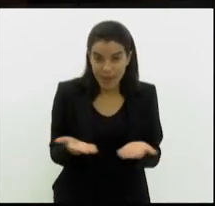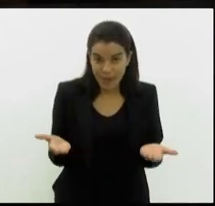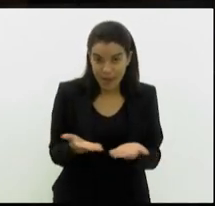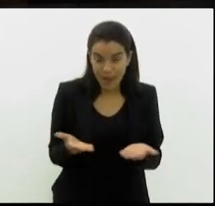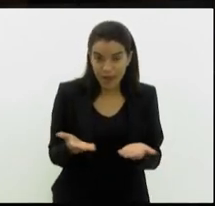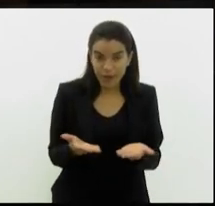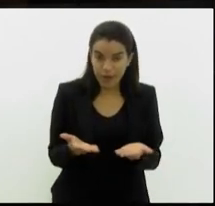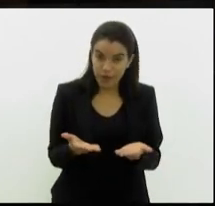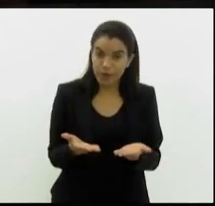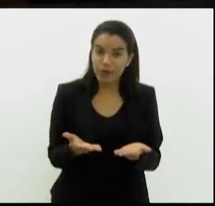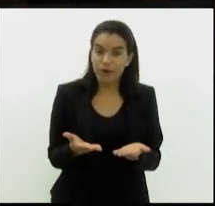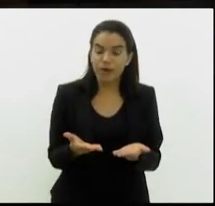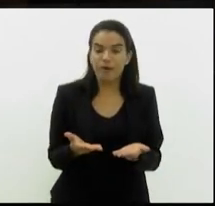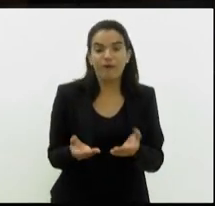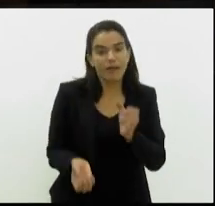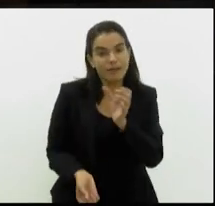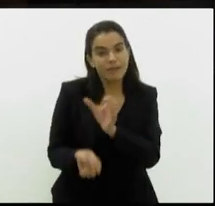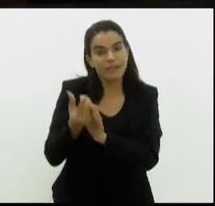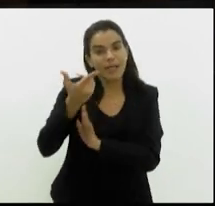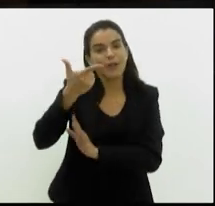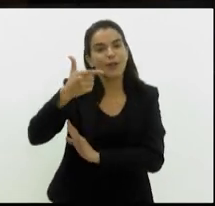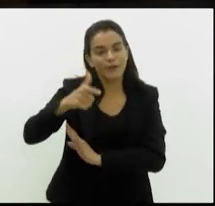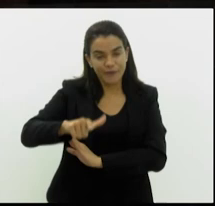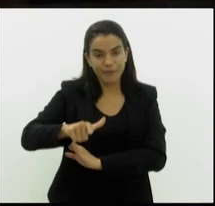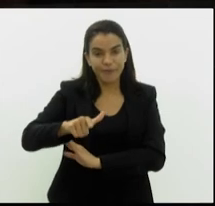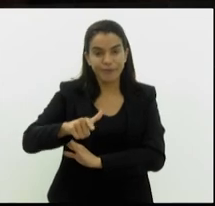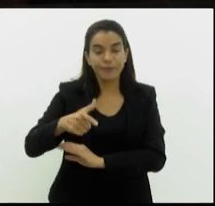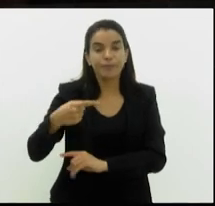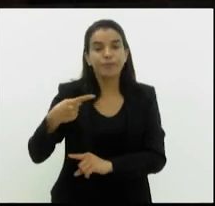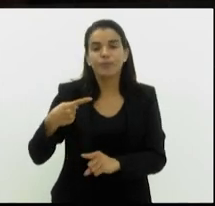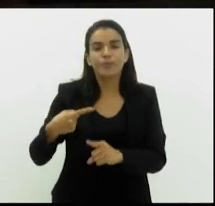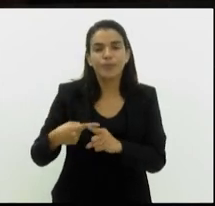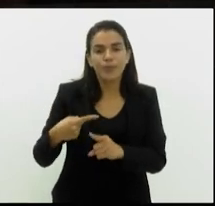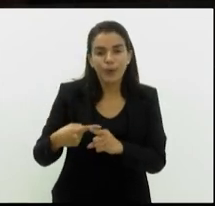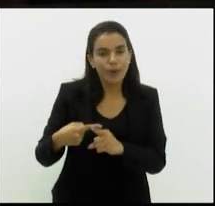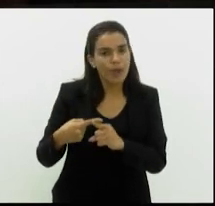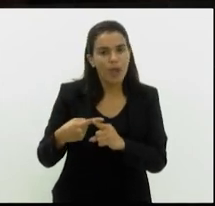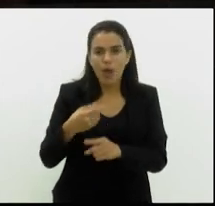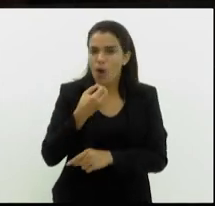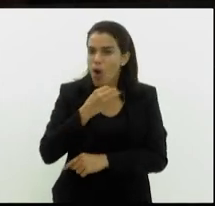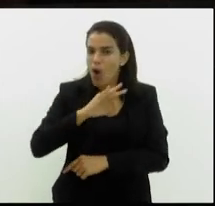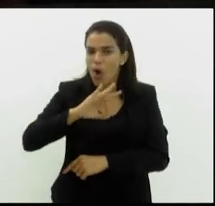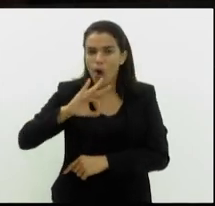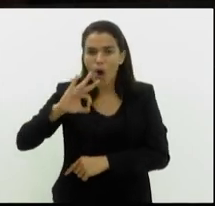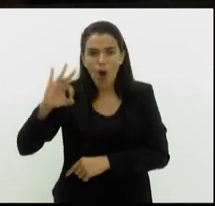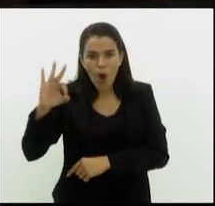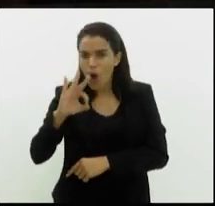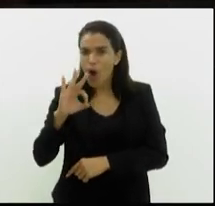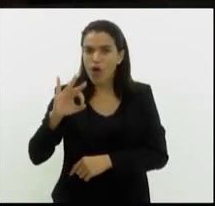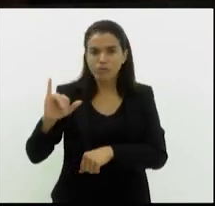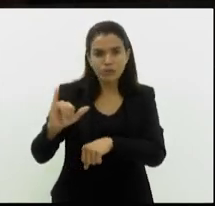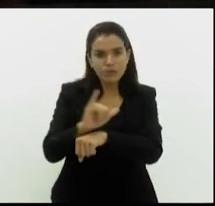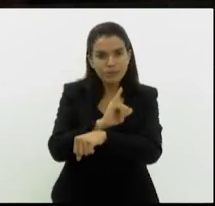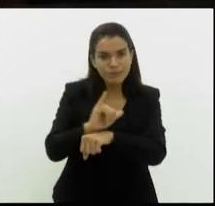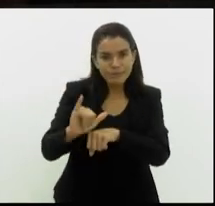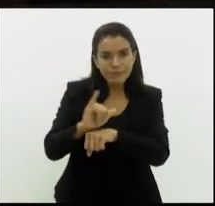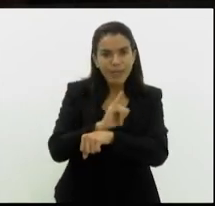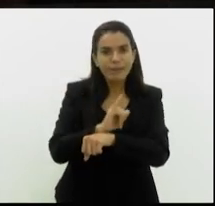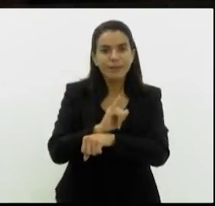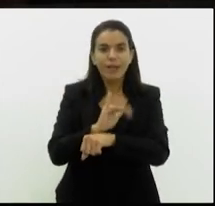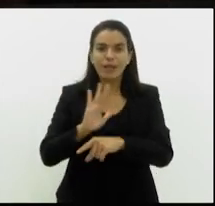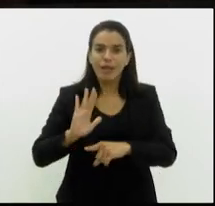será recriado, até porque ele é uma excelente fonte de recurso para o